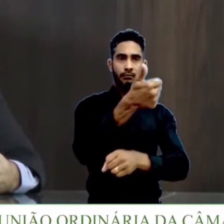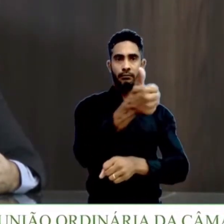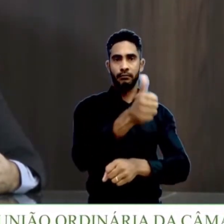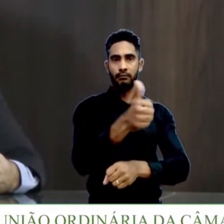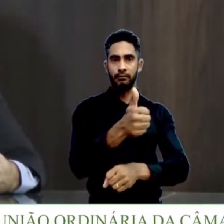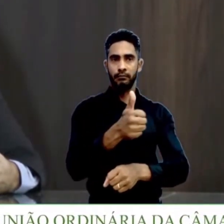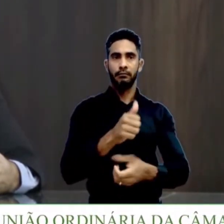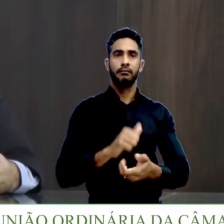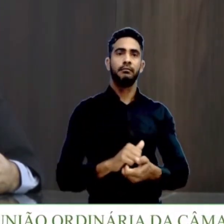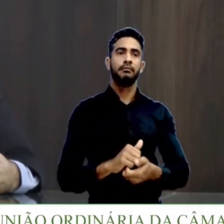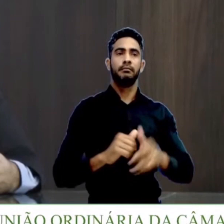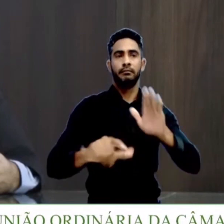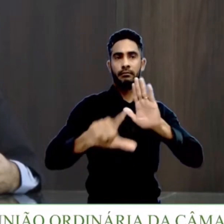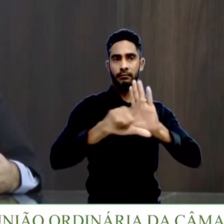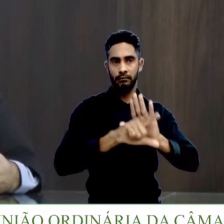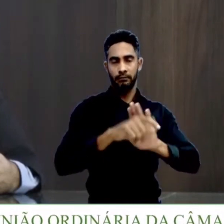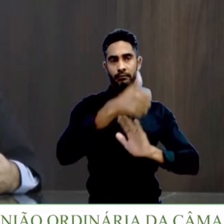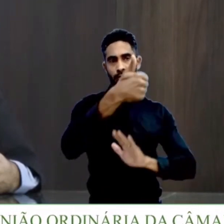1919/2011. E a Lei